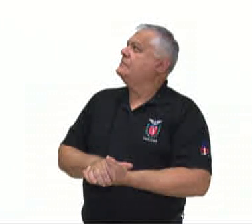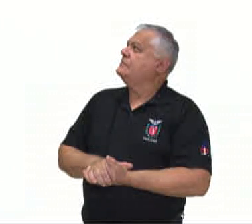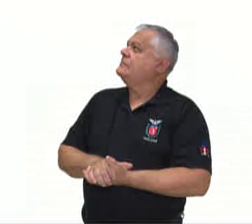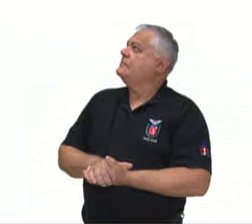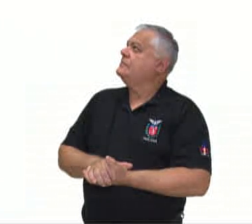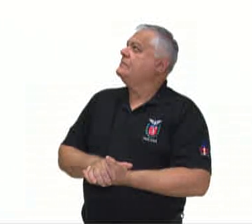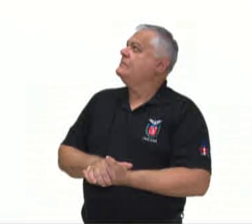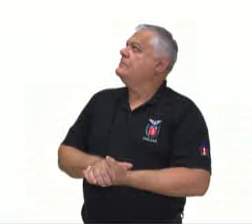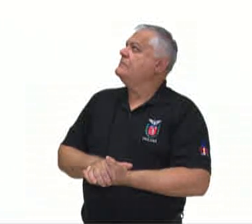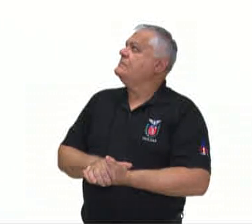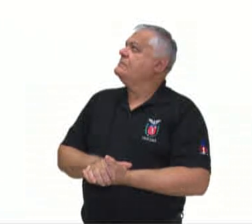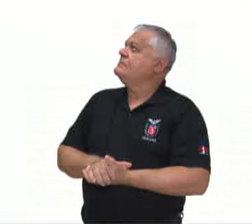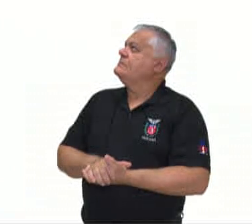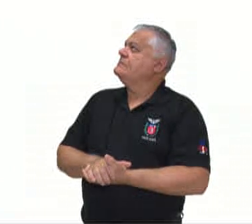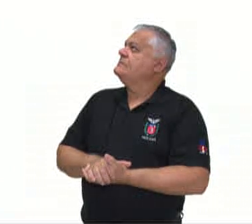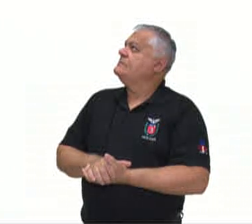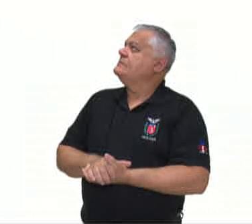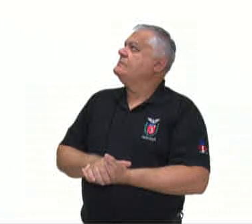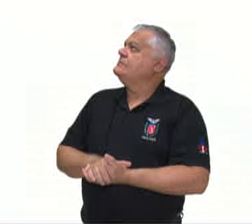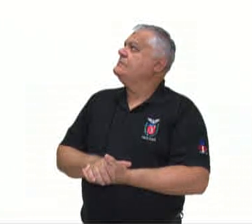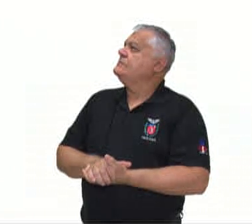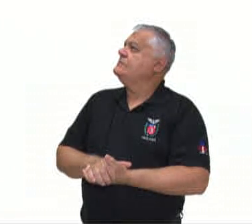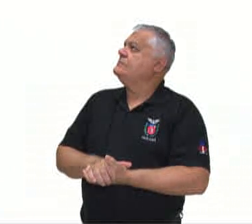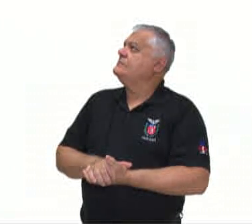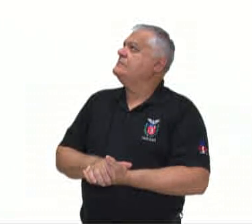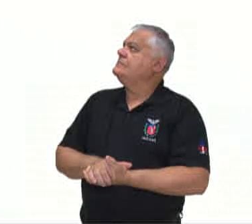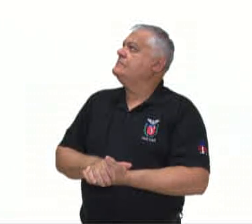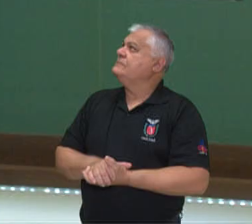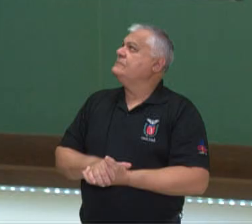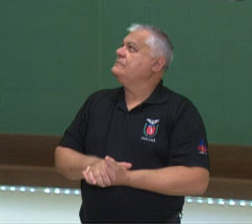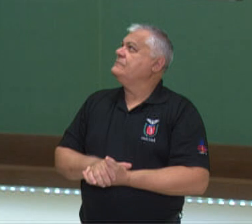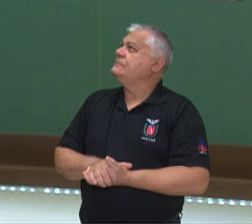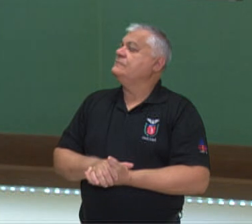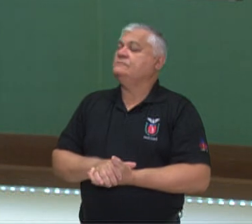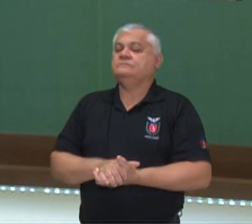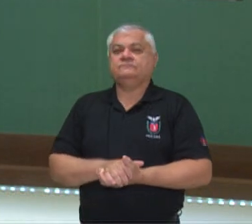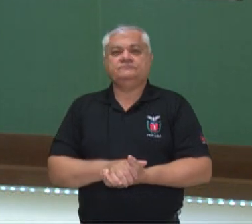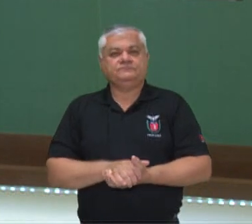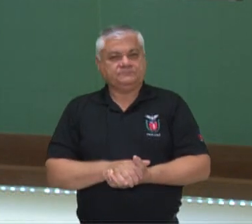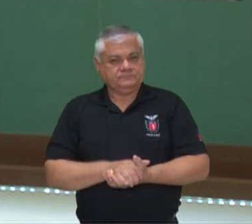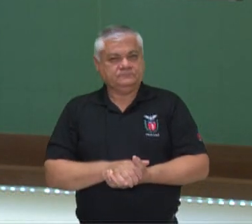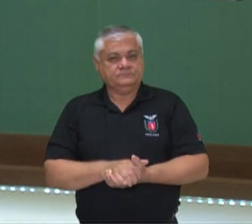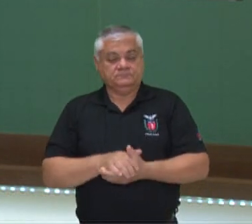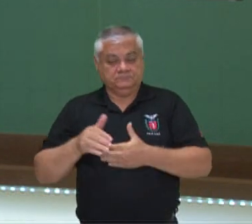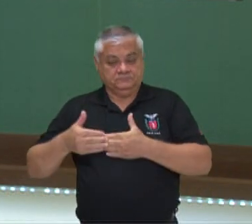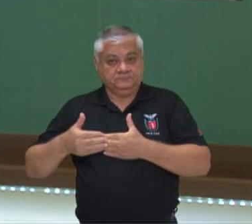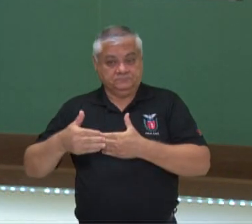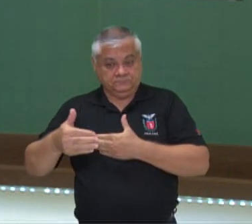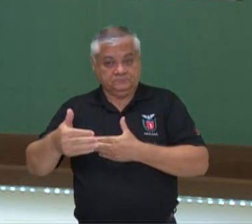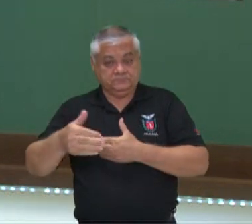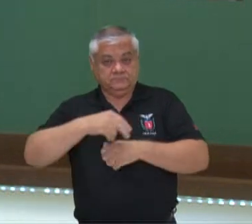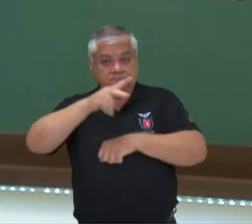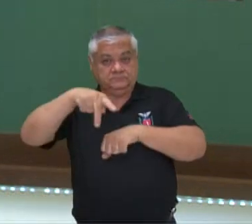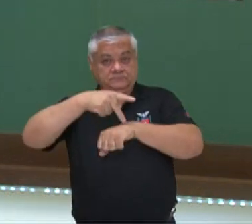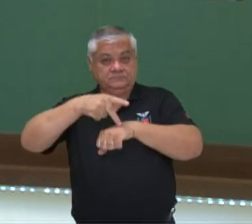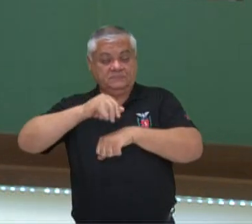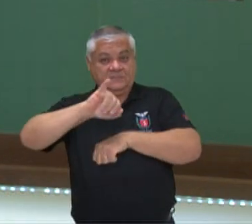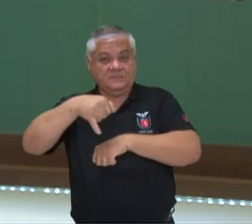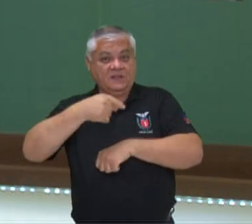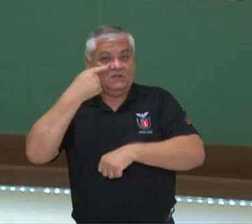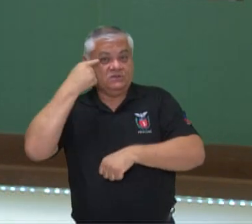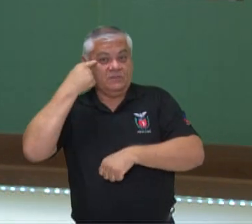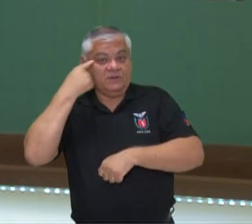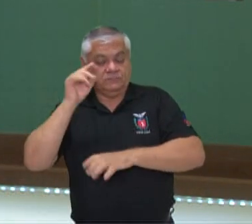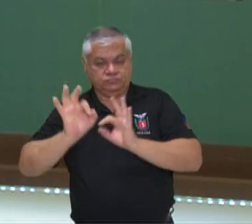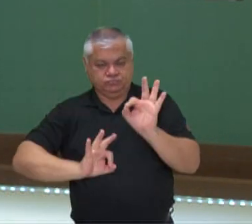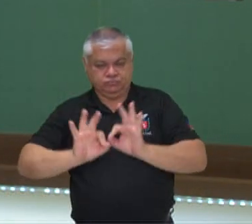streaming events to the official NBC Olympics website. O Japão está se preparando para os Jogos, tá? Os Jogos de Tóquio,